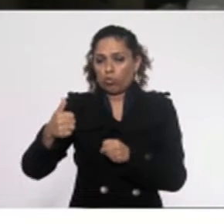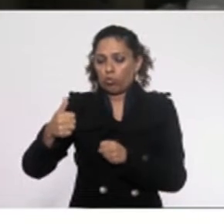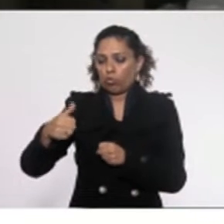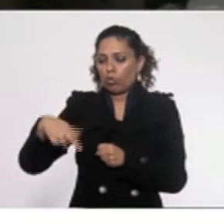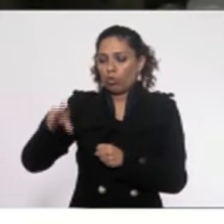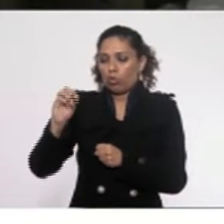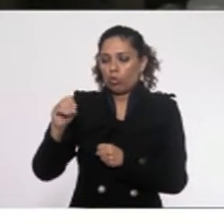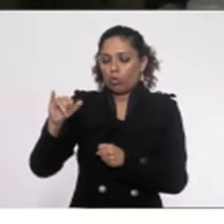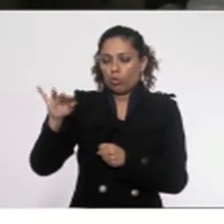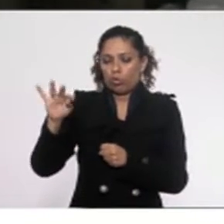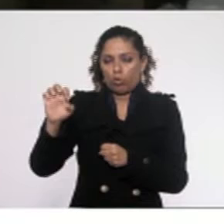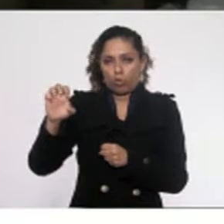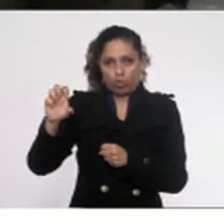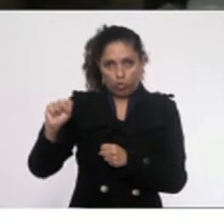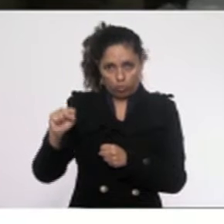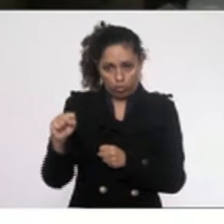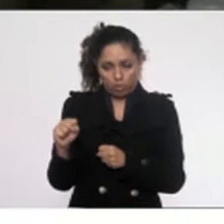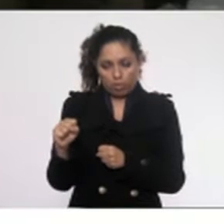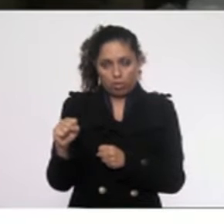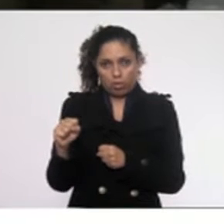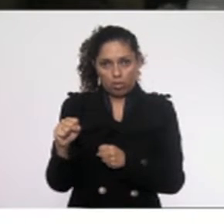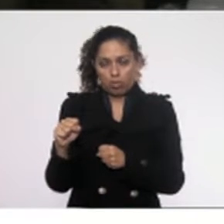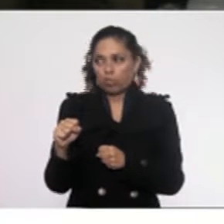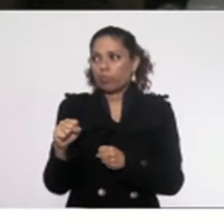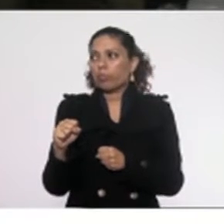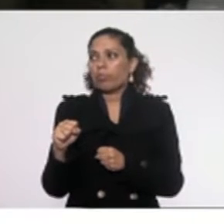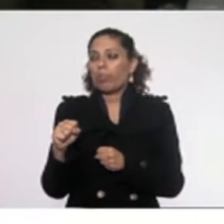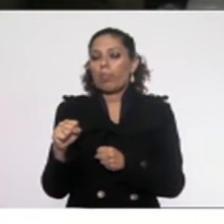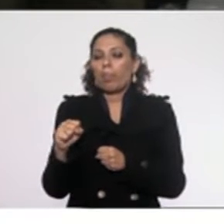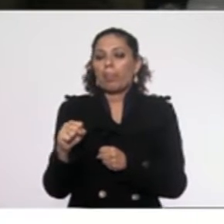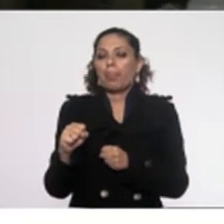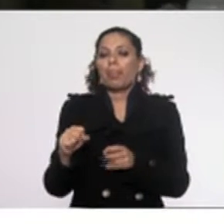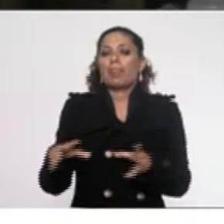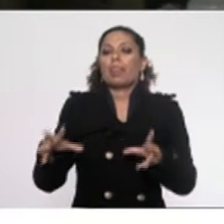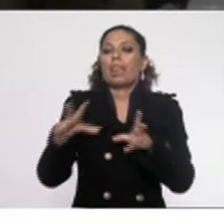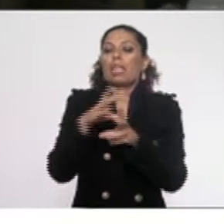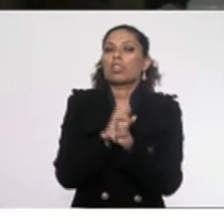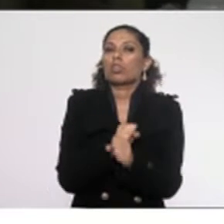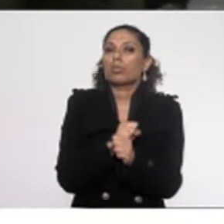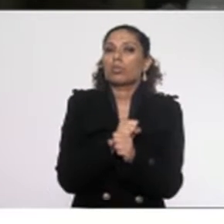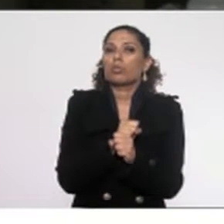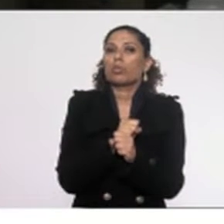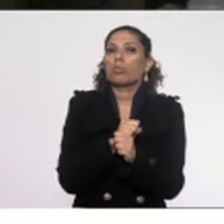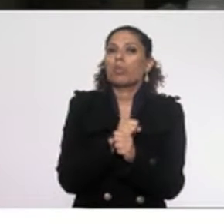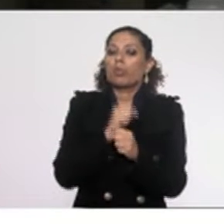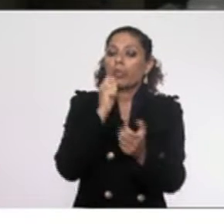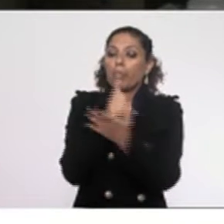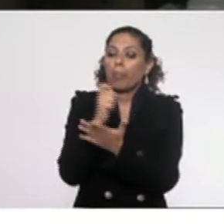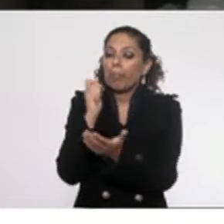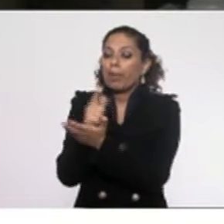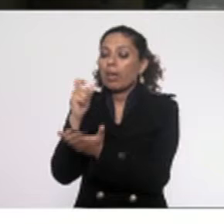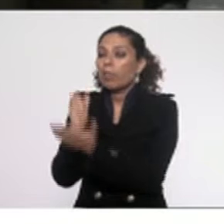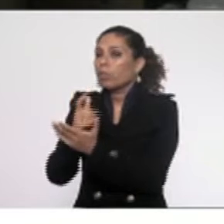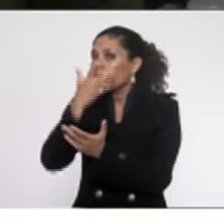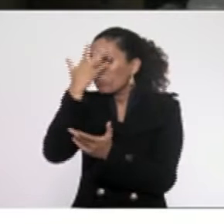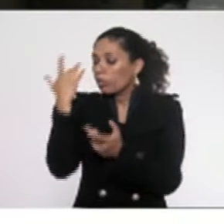de participação especial serão computados como despesa de pessoal.